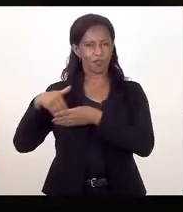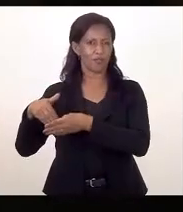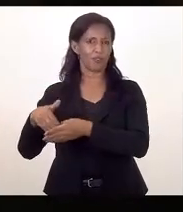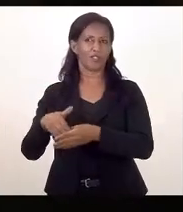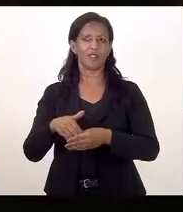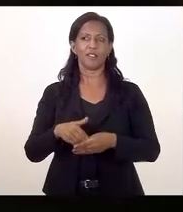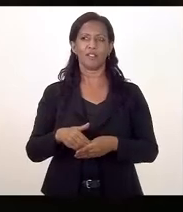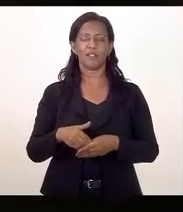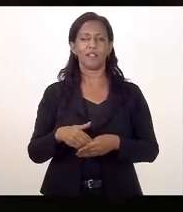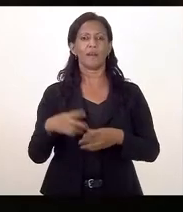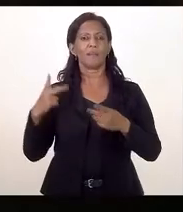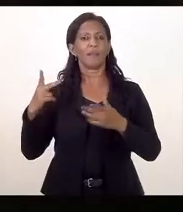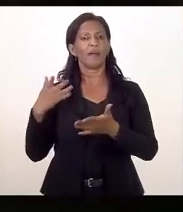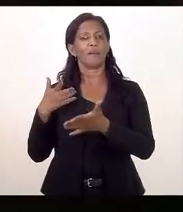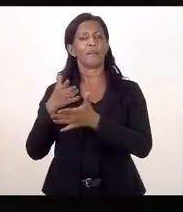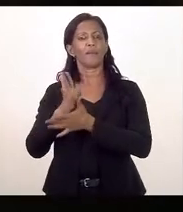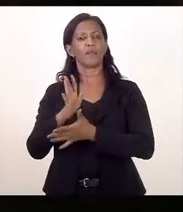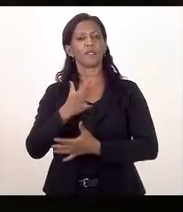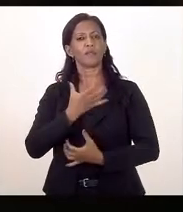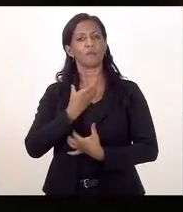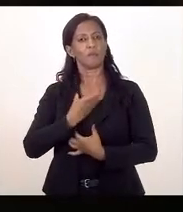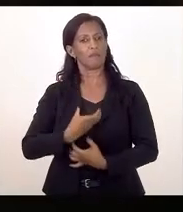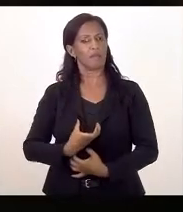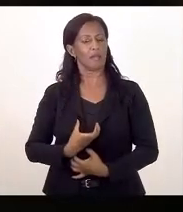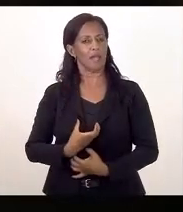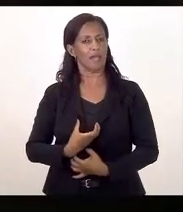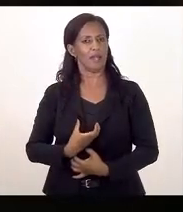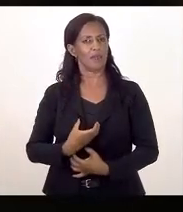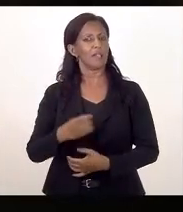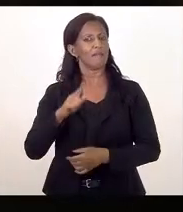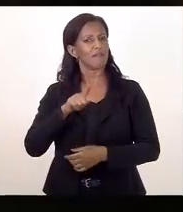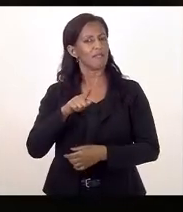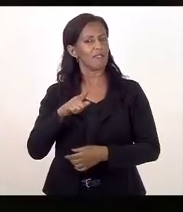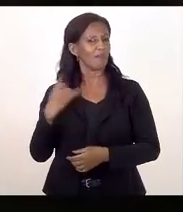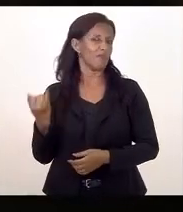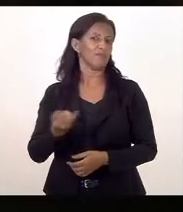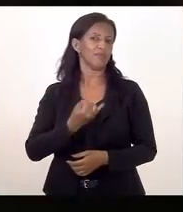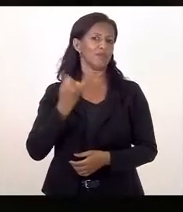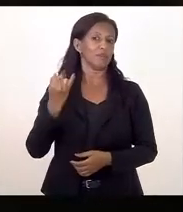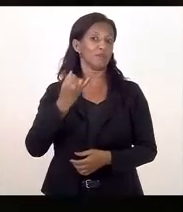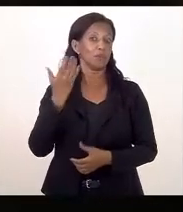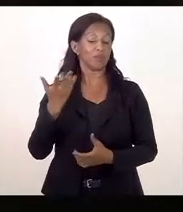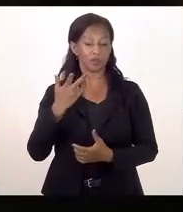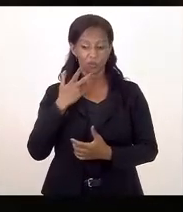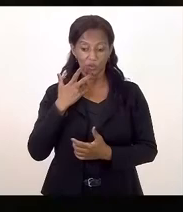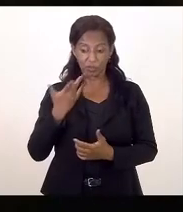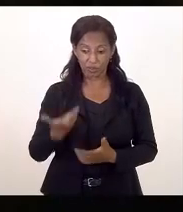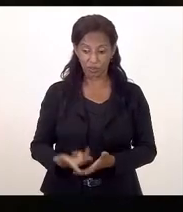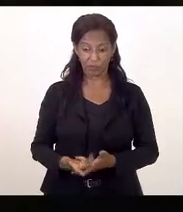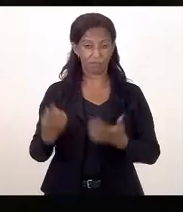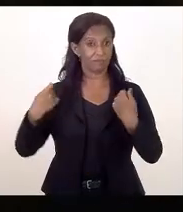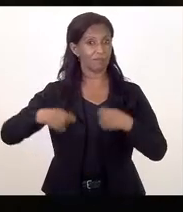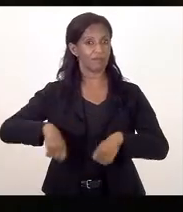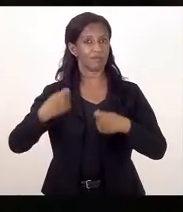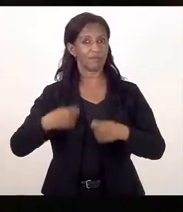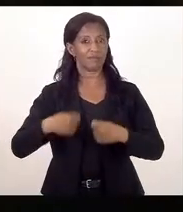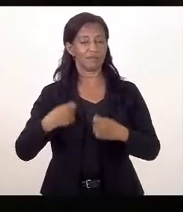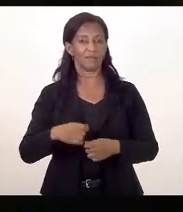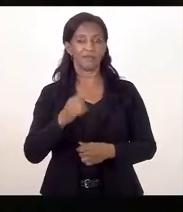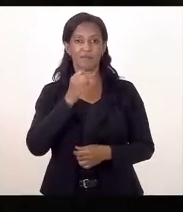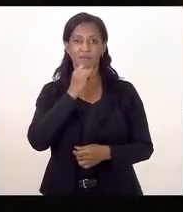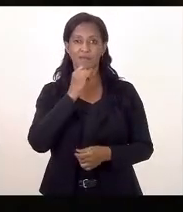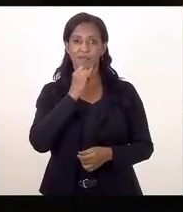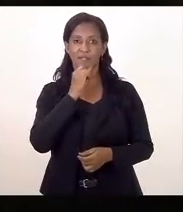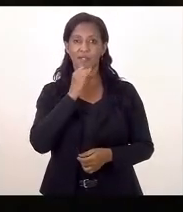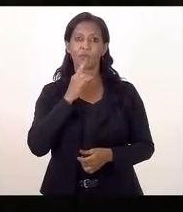unanimemente para aprovação de sua medalha, que é uma medalha muito significativa quando a gente diz da necessidade, por exemplo, de